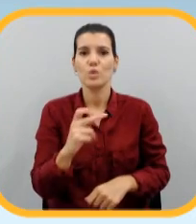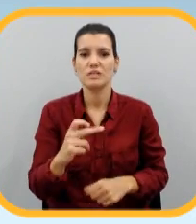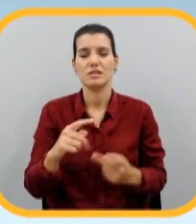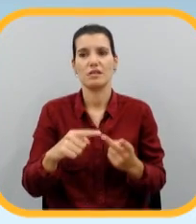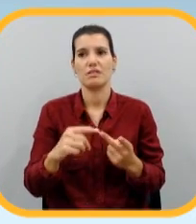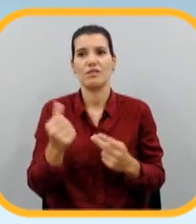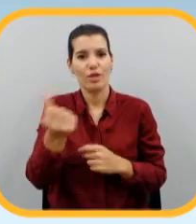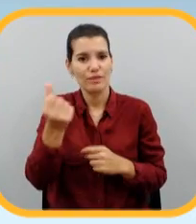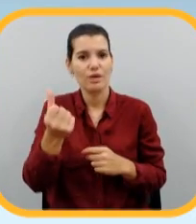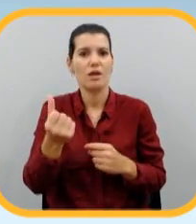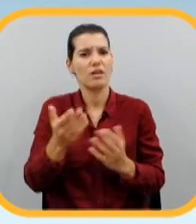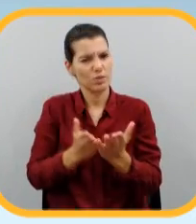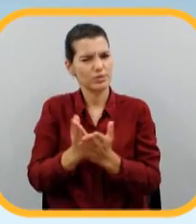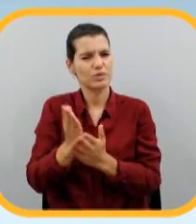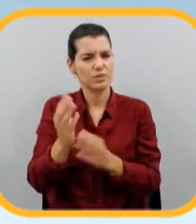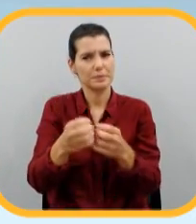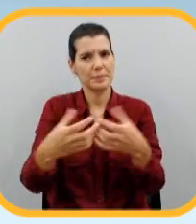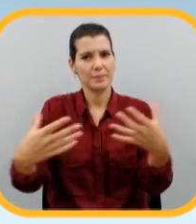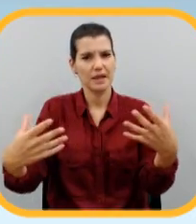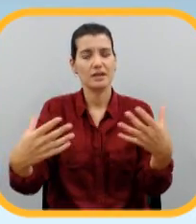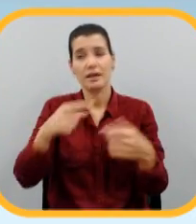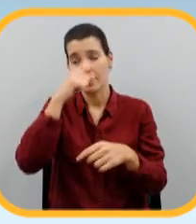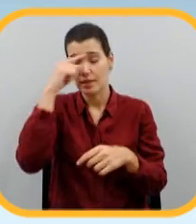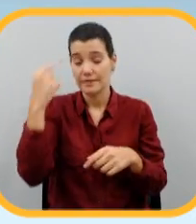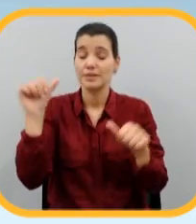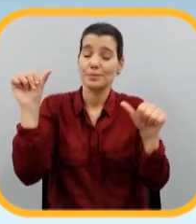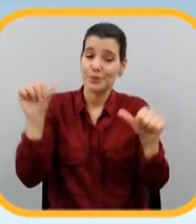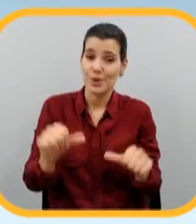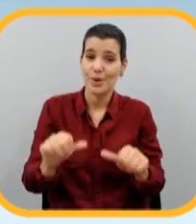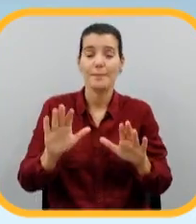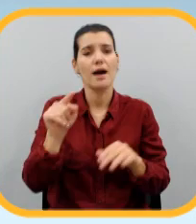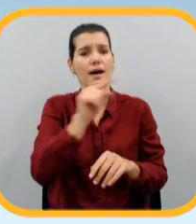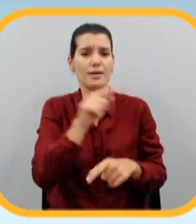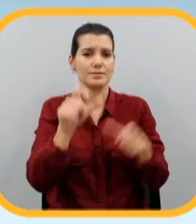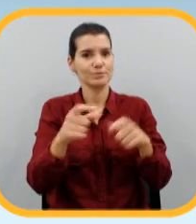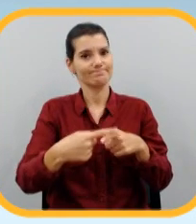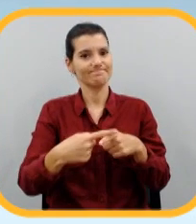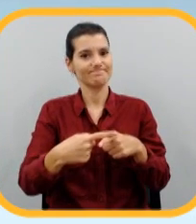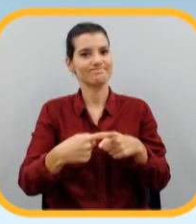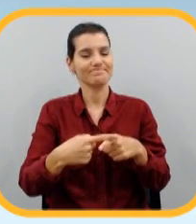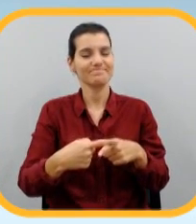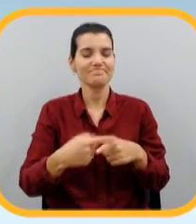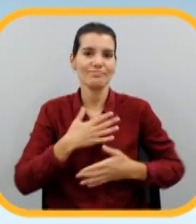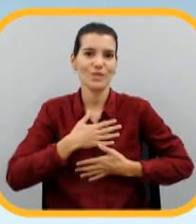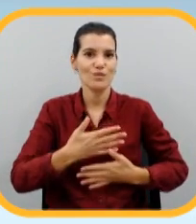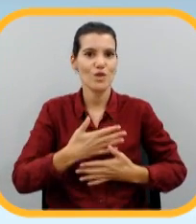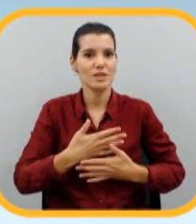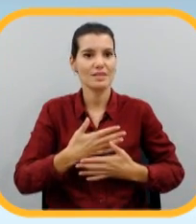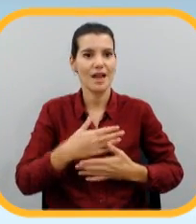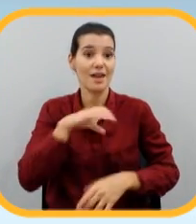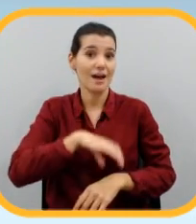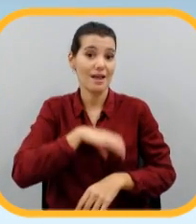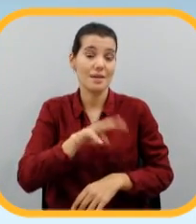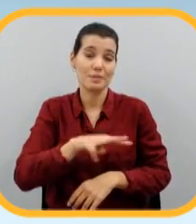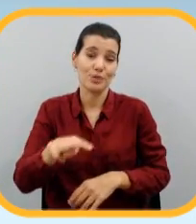etc., vão continuar a acontecer. Vão ser cada vez mais difíceis, mas vai haver gente motivada, com vontade de